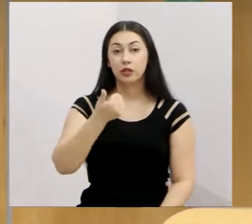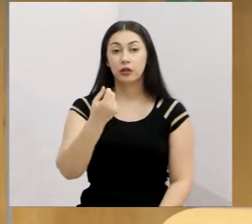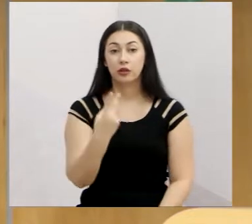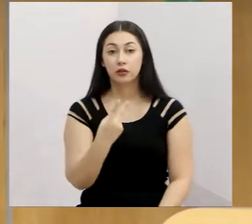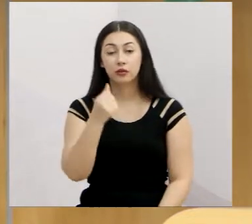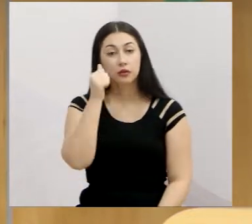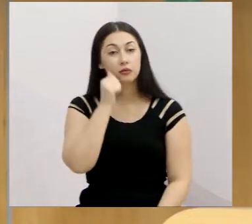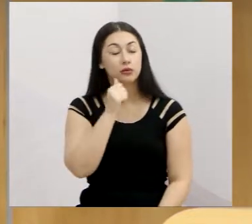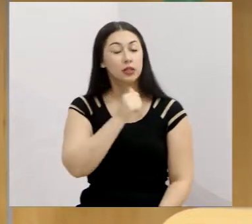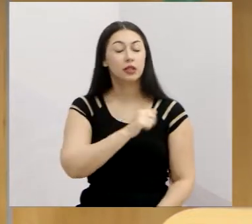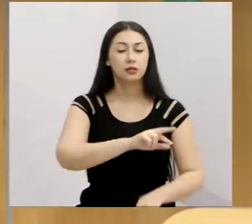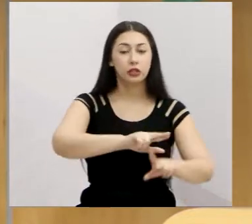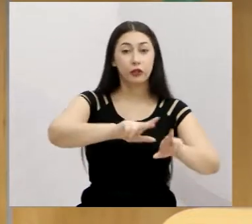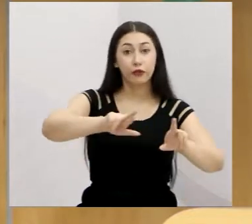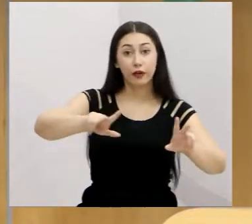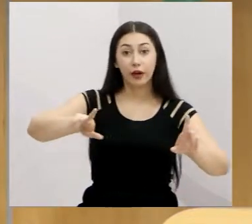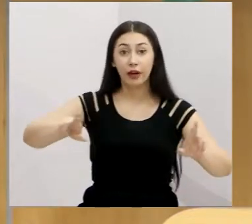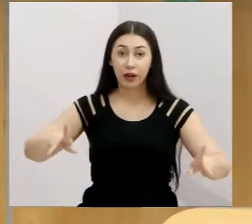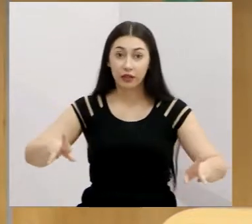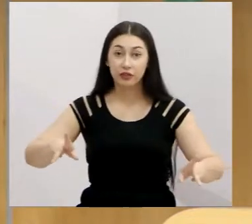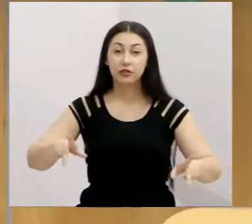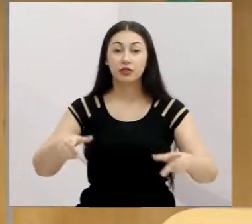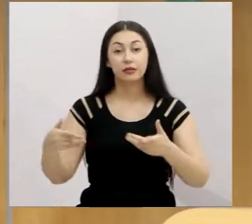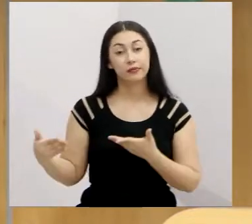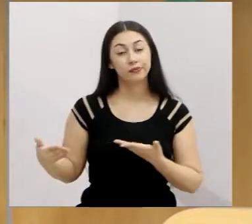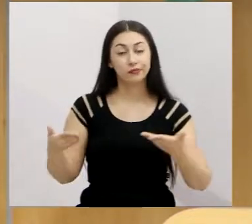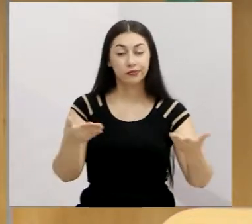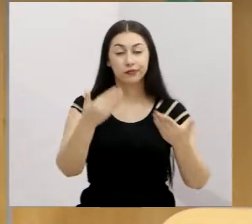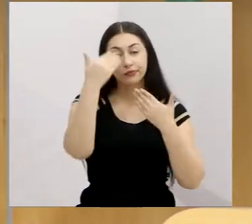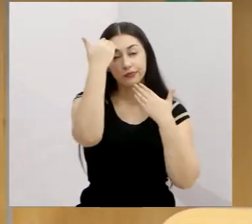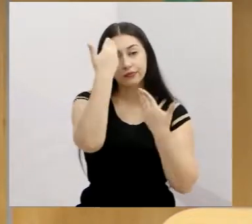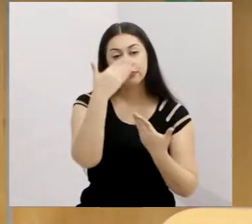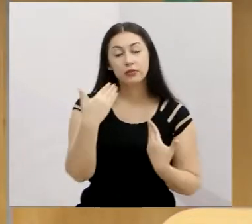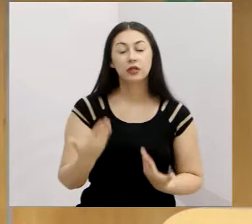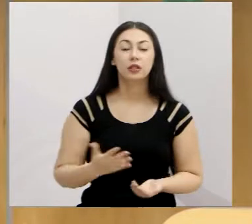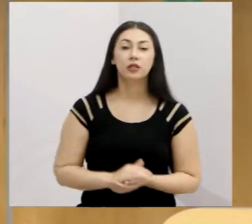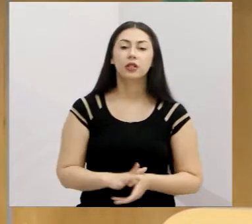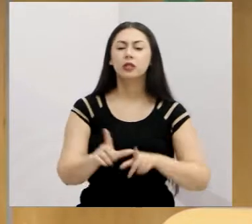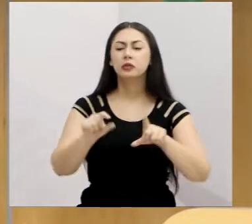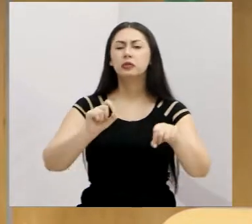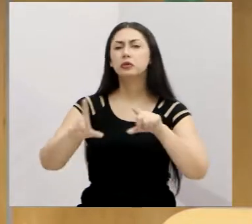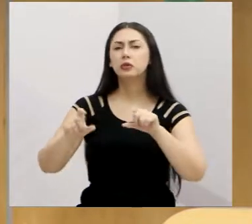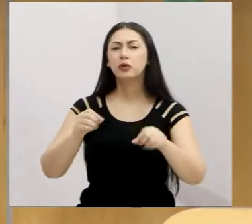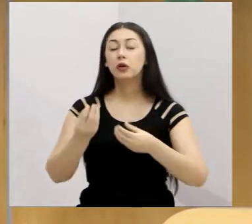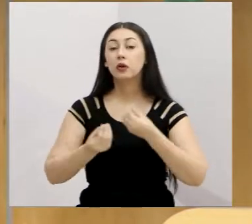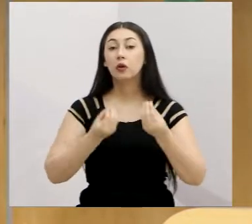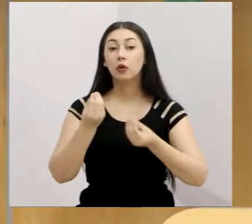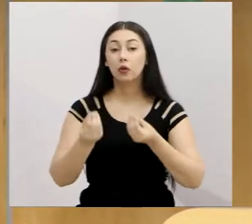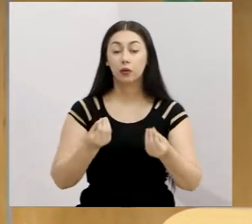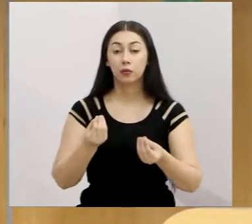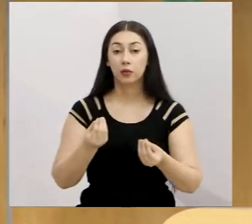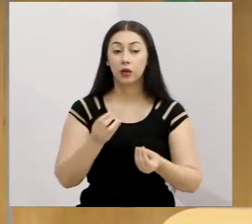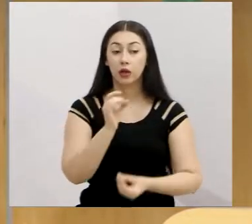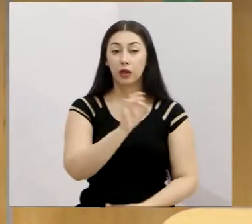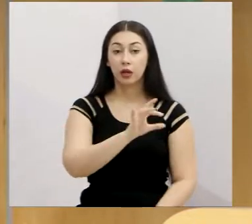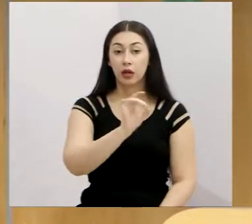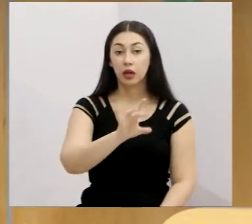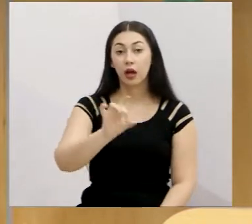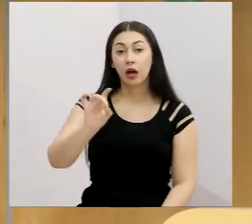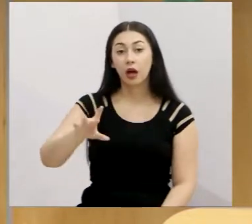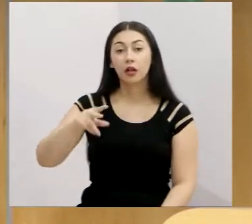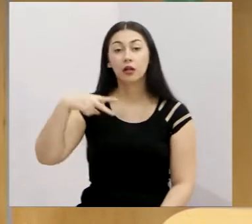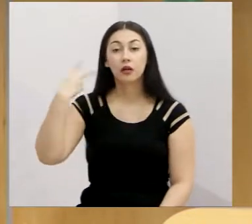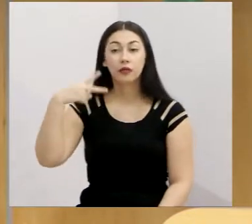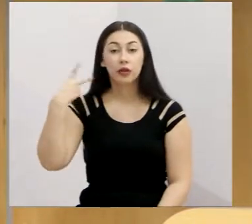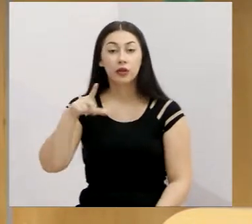de diferentes áreas de atuação recebem esta homenagem as indicações são feitas na é de uma